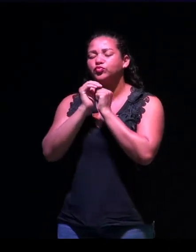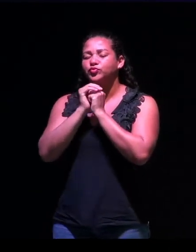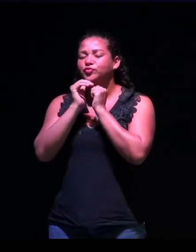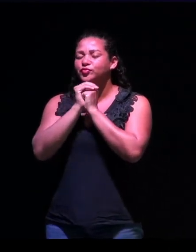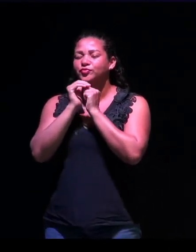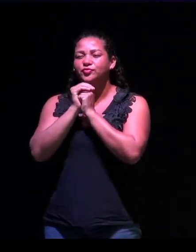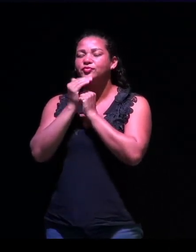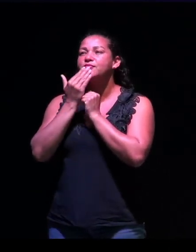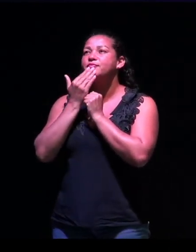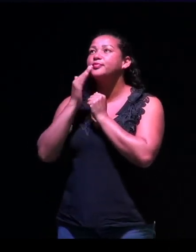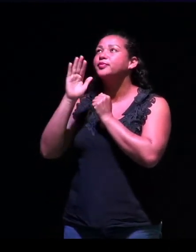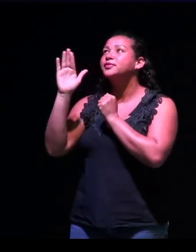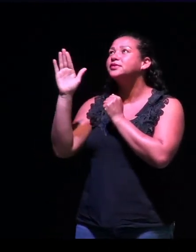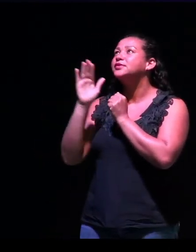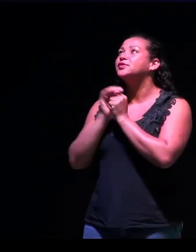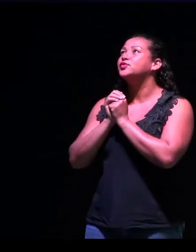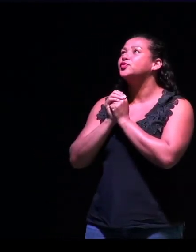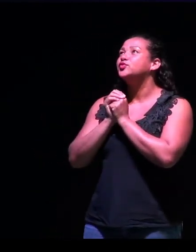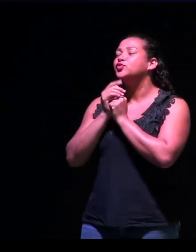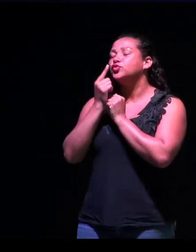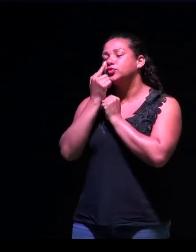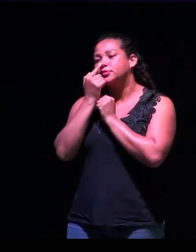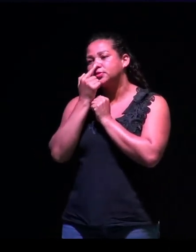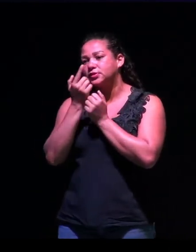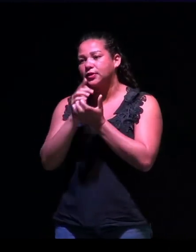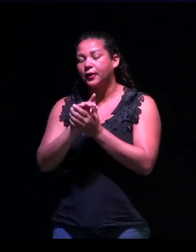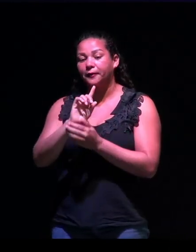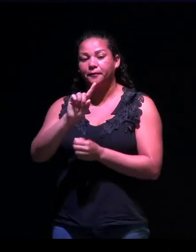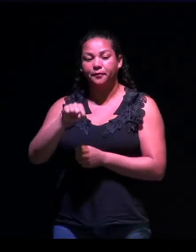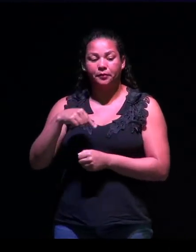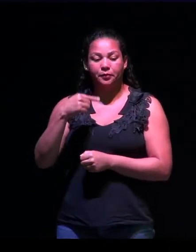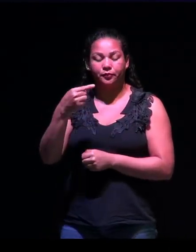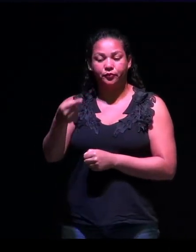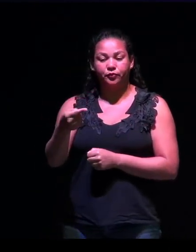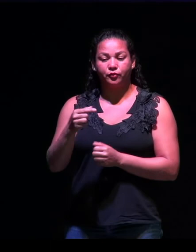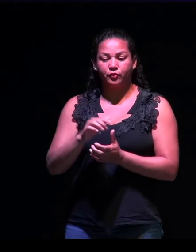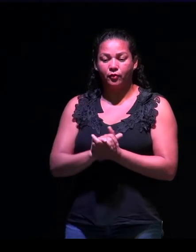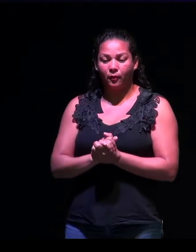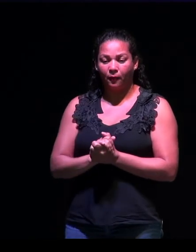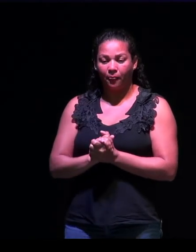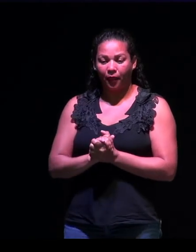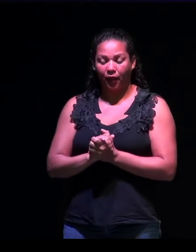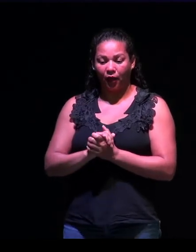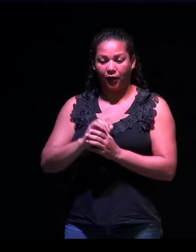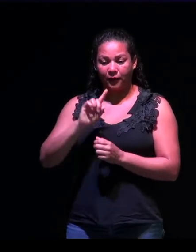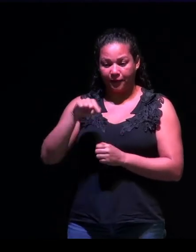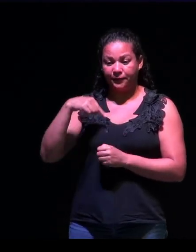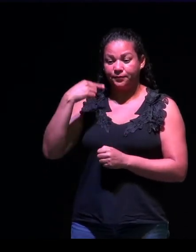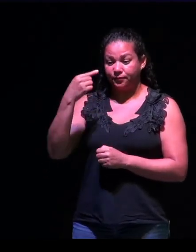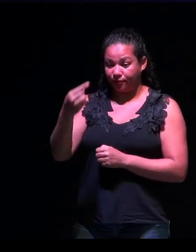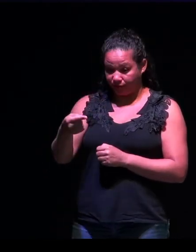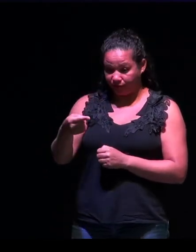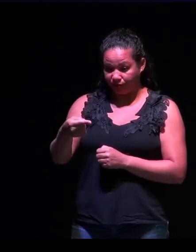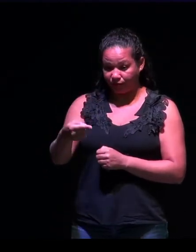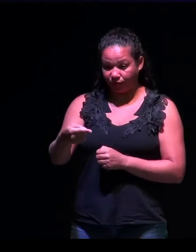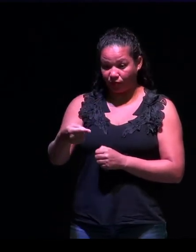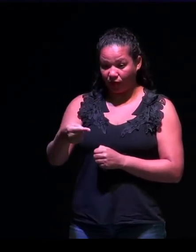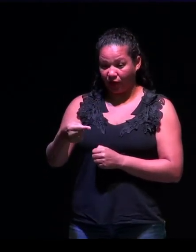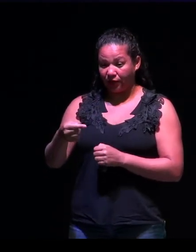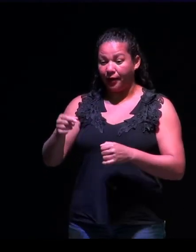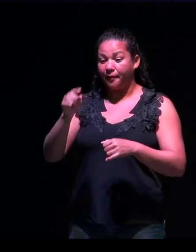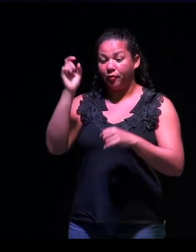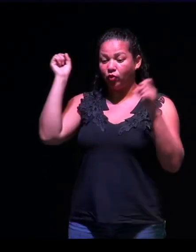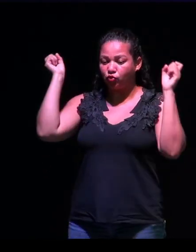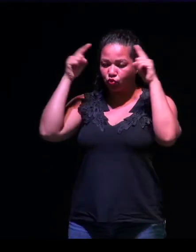Ele. Olha, logo após, versículo 29 de Mateus 24, logo em seguida a tribulação